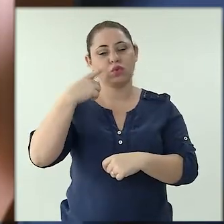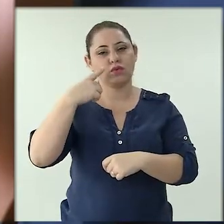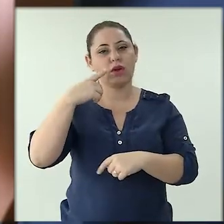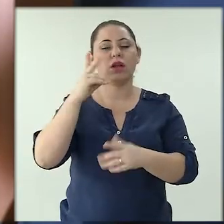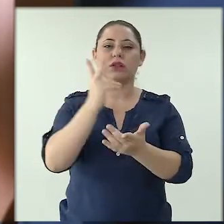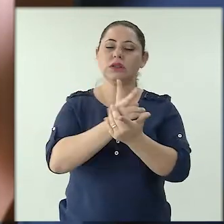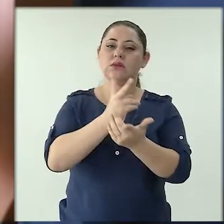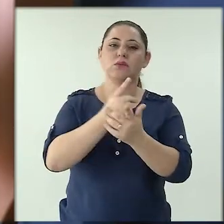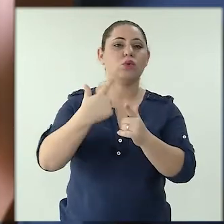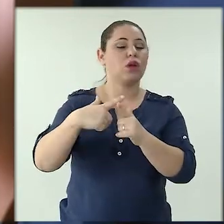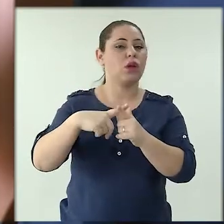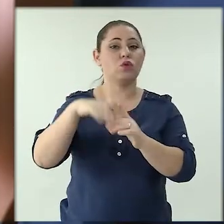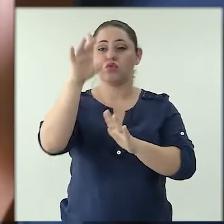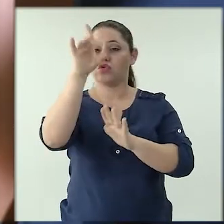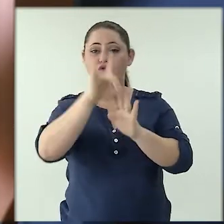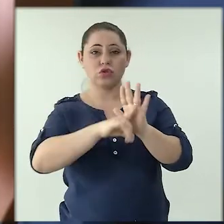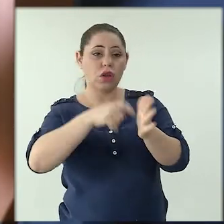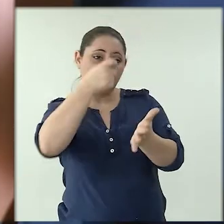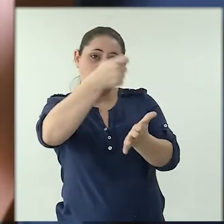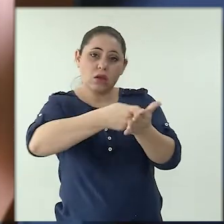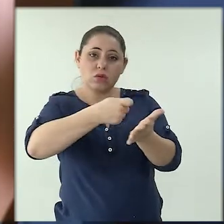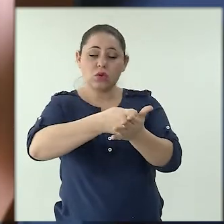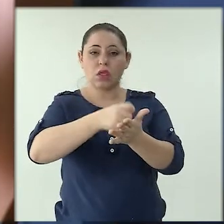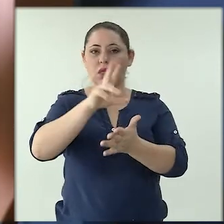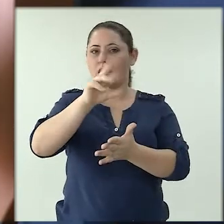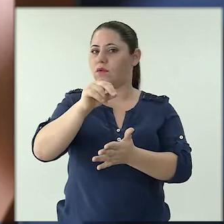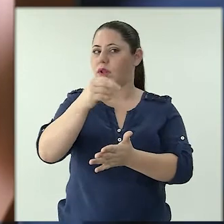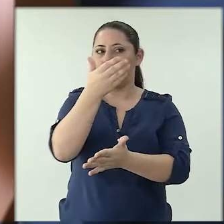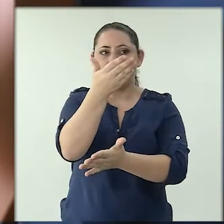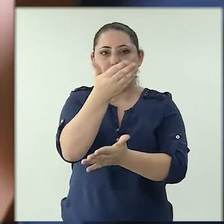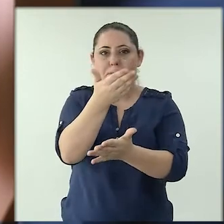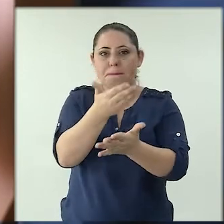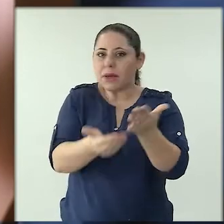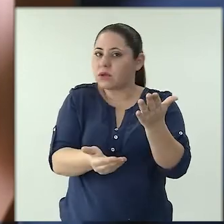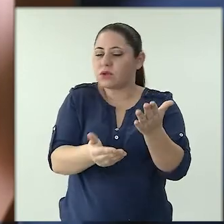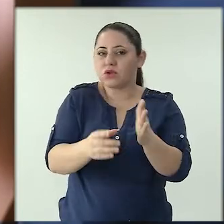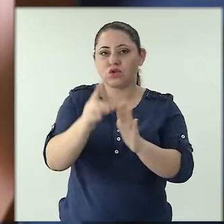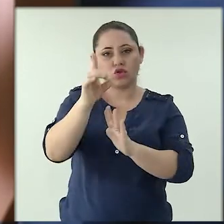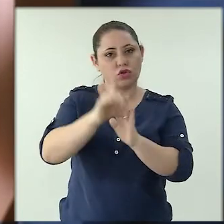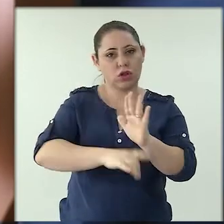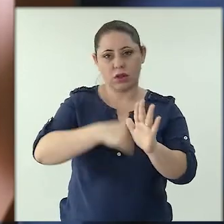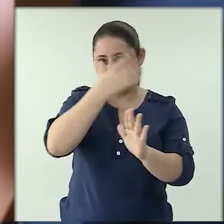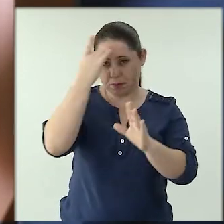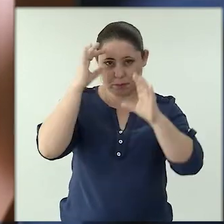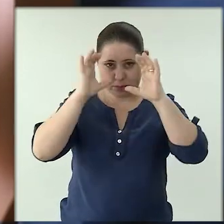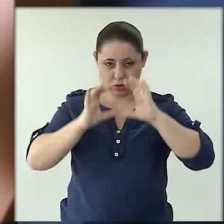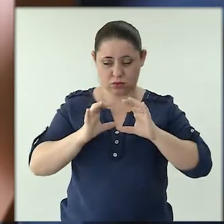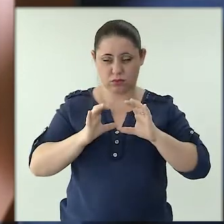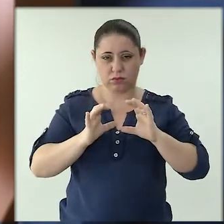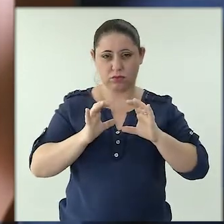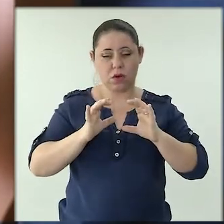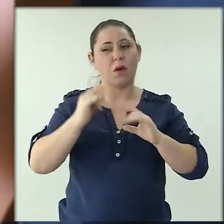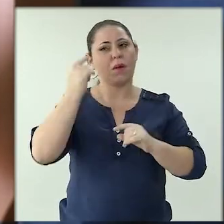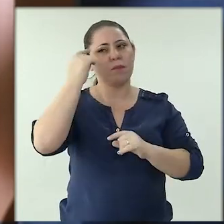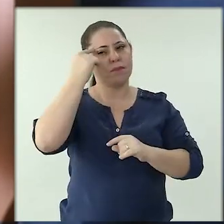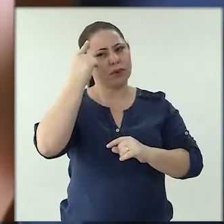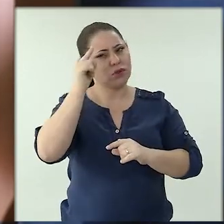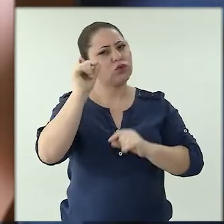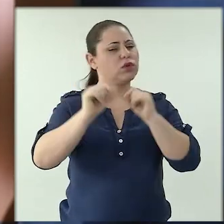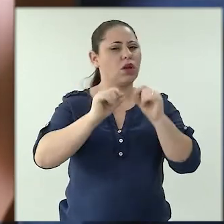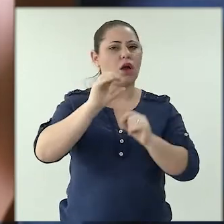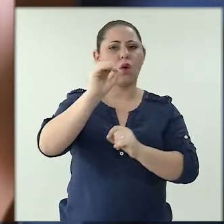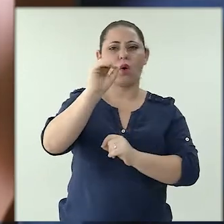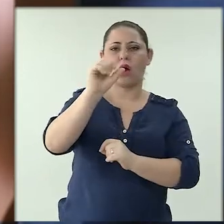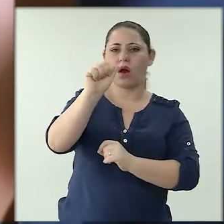garantia dos direitos e de que não vai haver nenhuma perda de direito do cidadão, e eu imagino que a